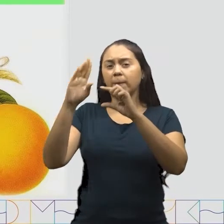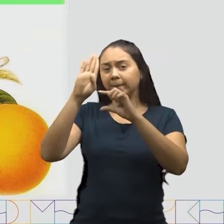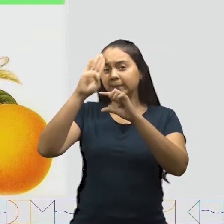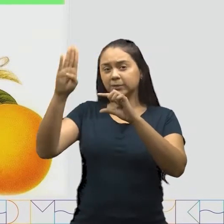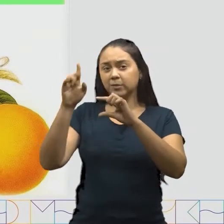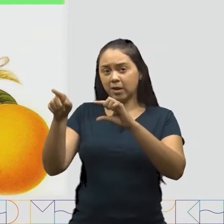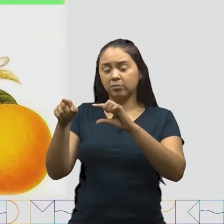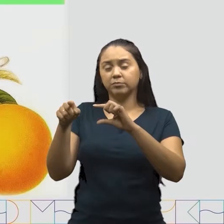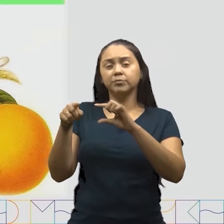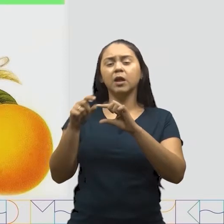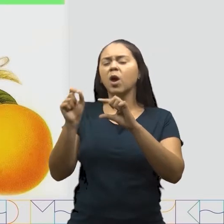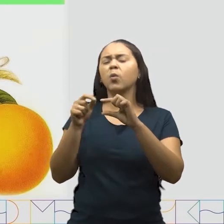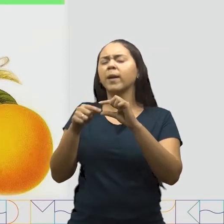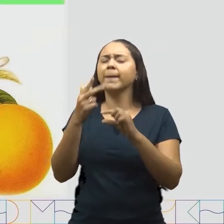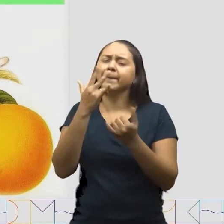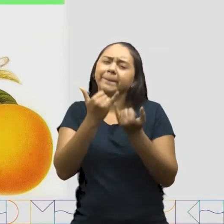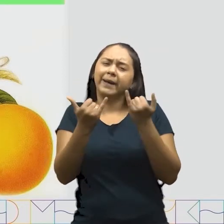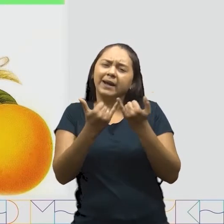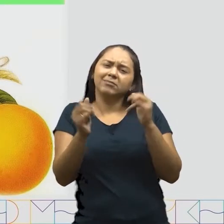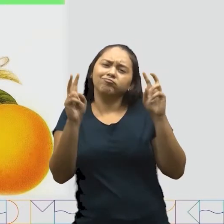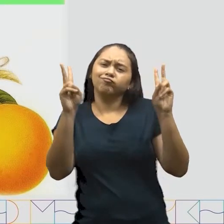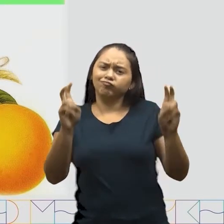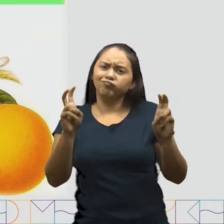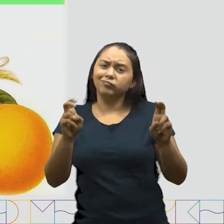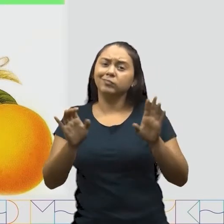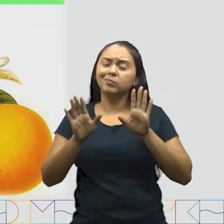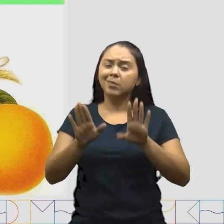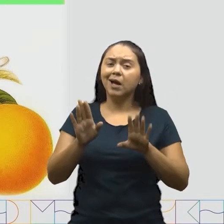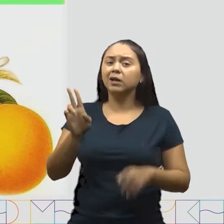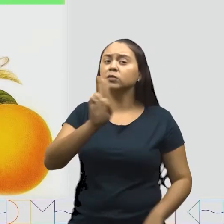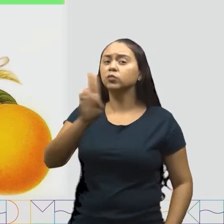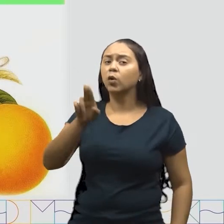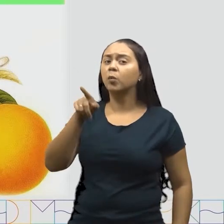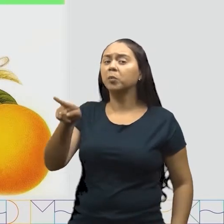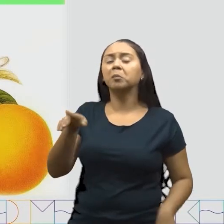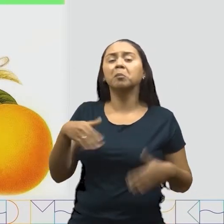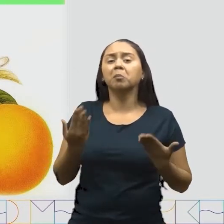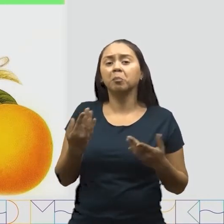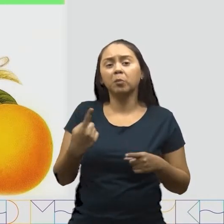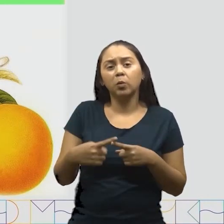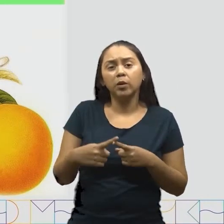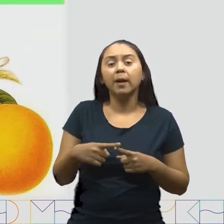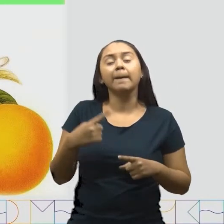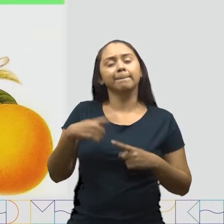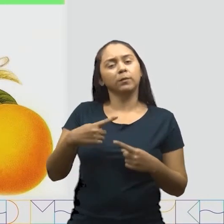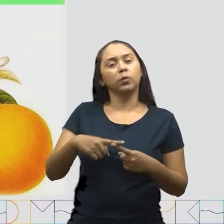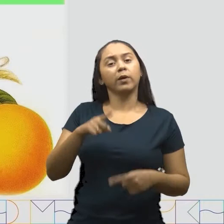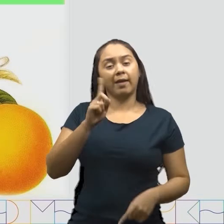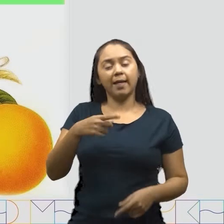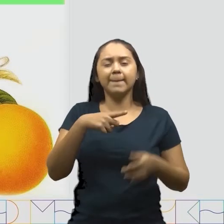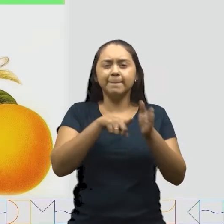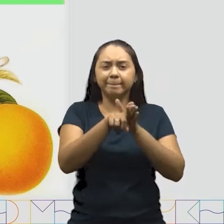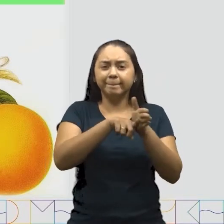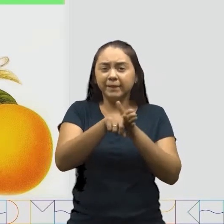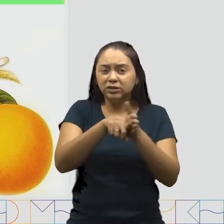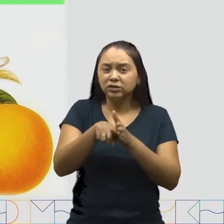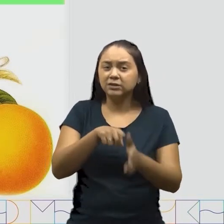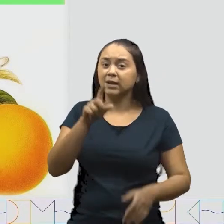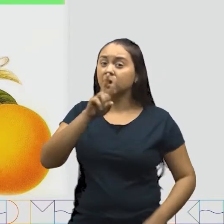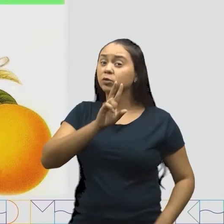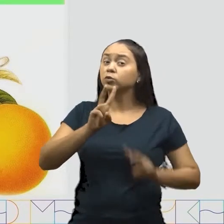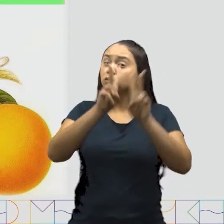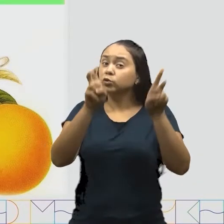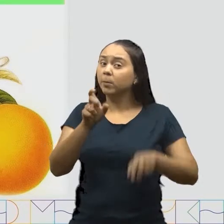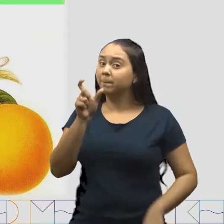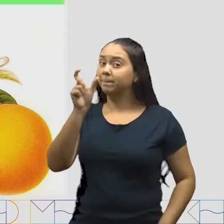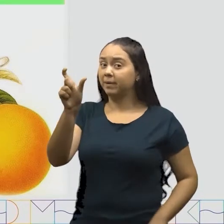destaque, como se fosse o título. Porém, ela tem esse nome, entrada, porque ela é o termo de busca, ou seja,